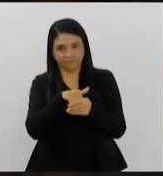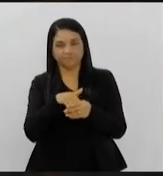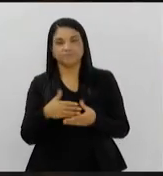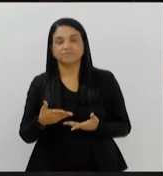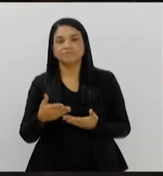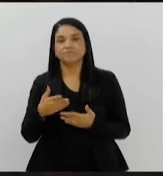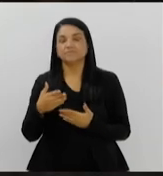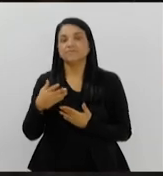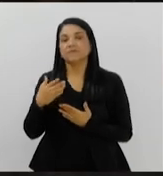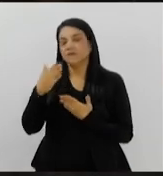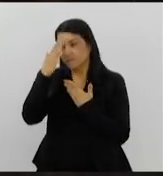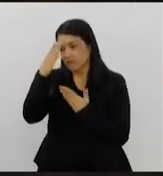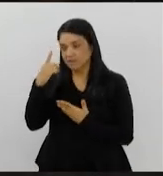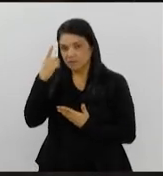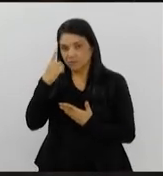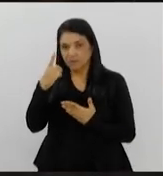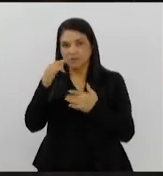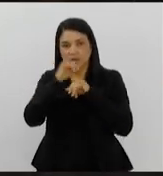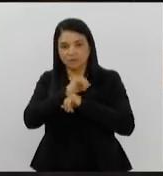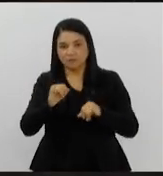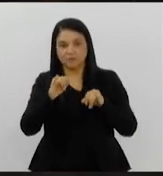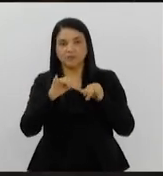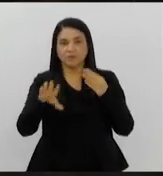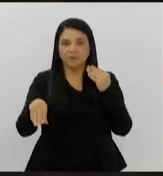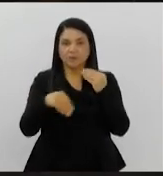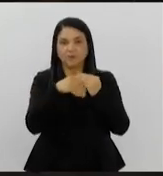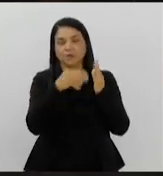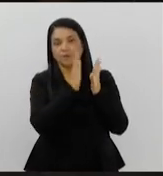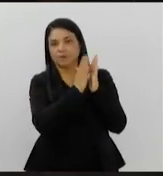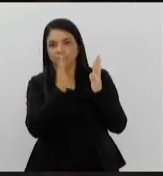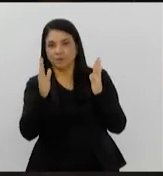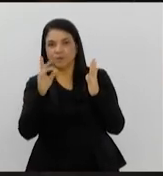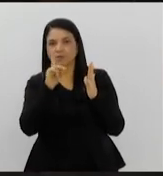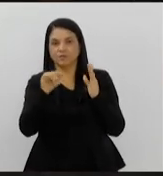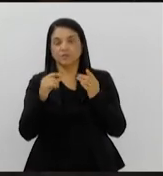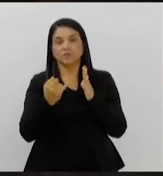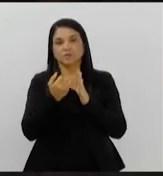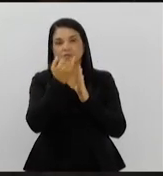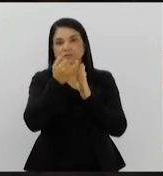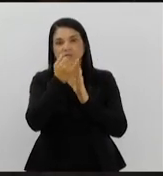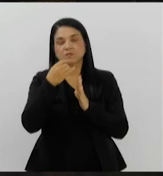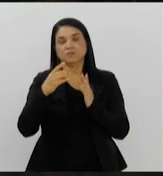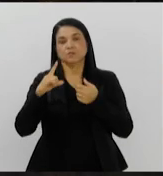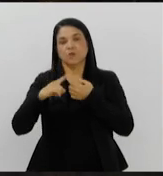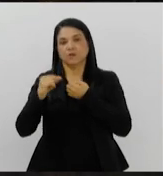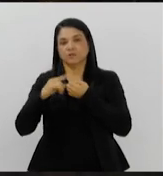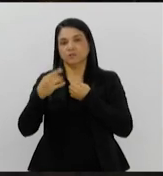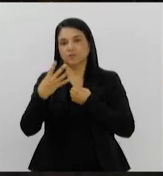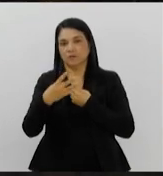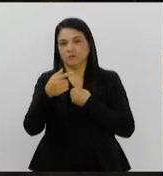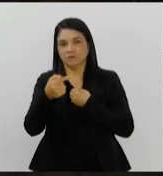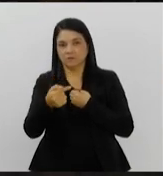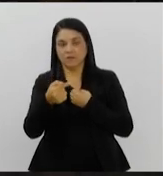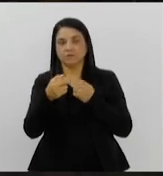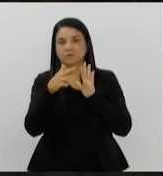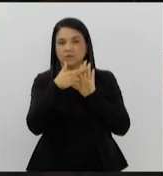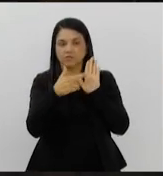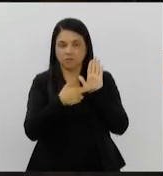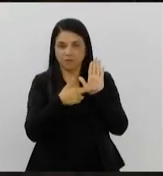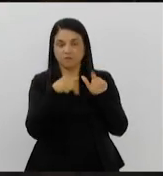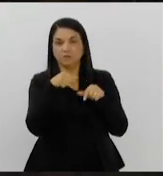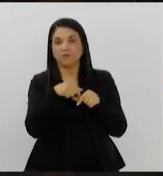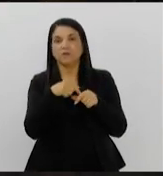Dani. Anuncio, incluindo a ordem do dia, de acordo com o inciso 1º do artigo 47 do Regimento Interno, em tramitação ordinária e